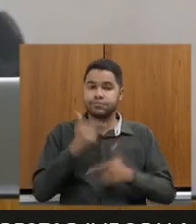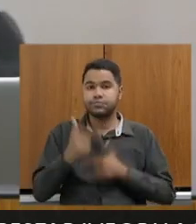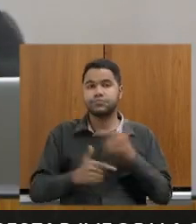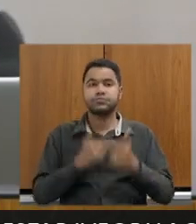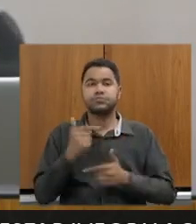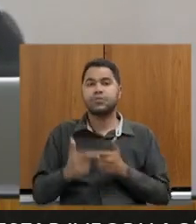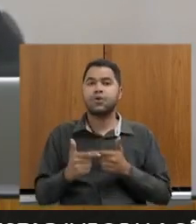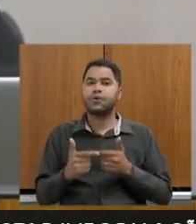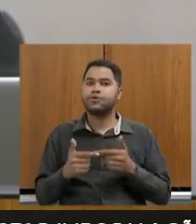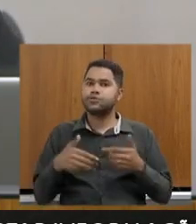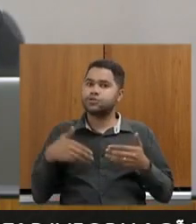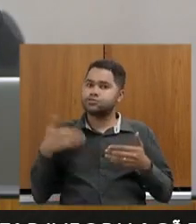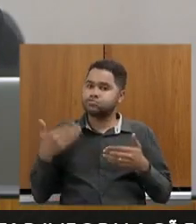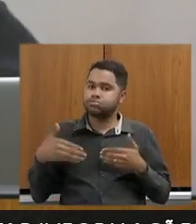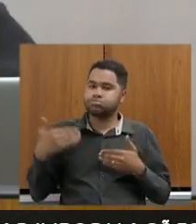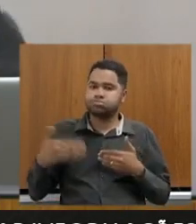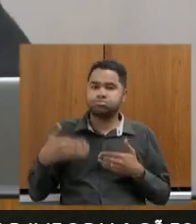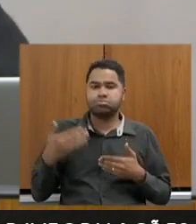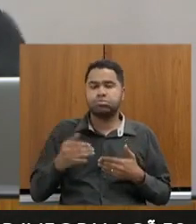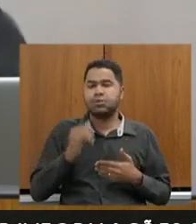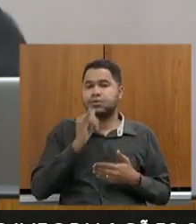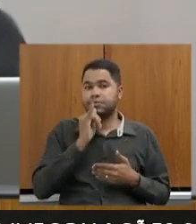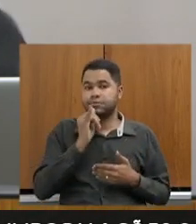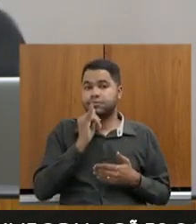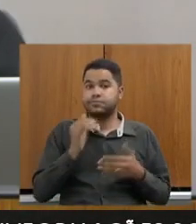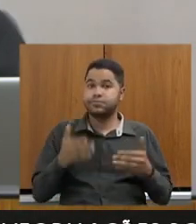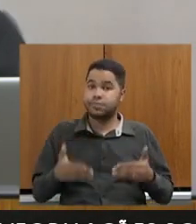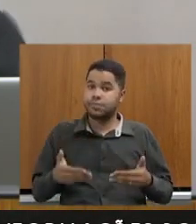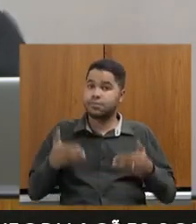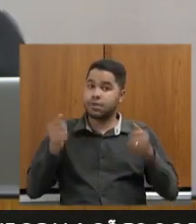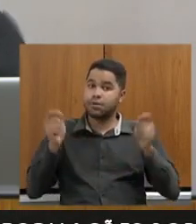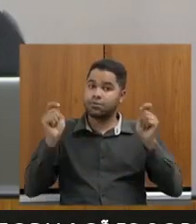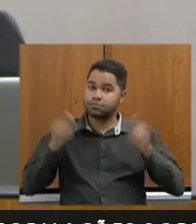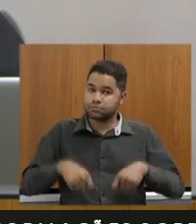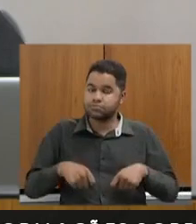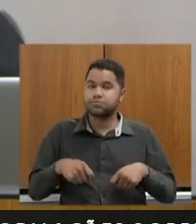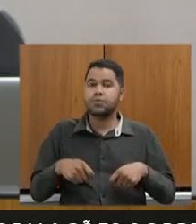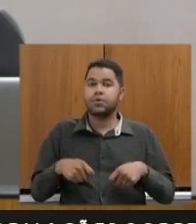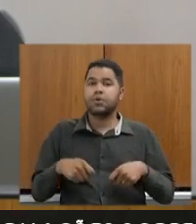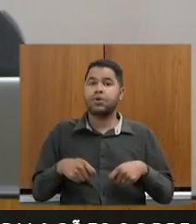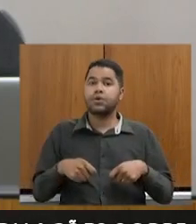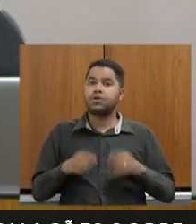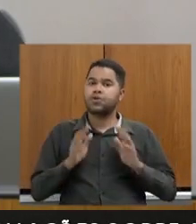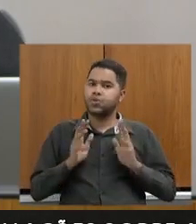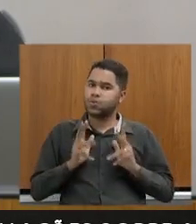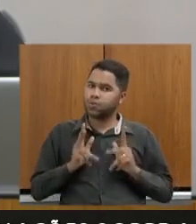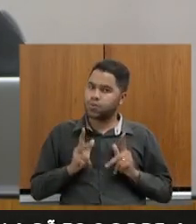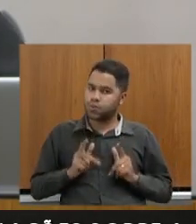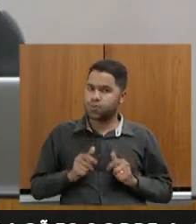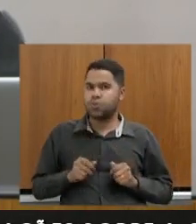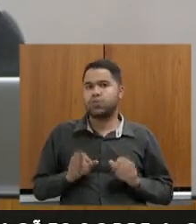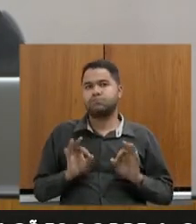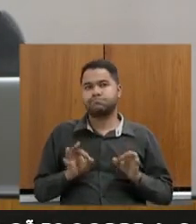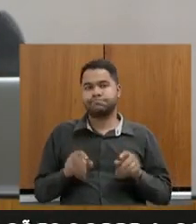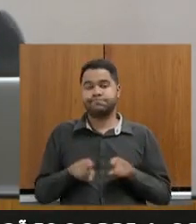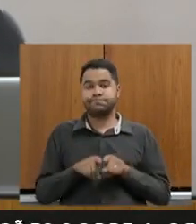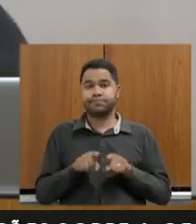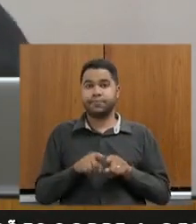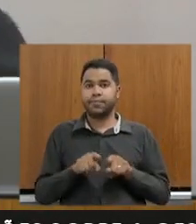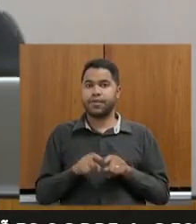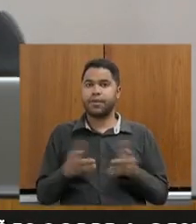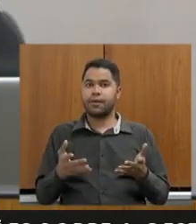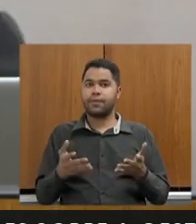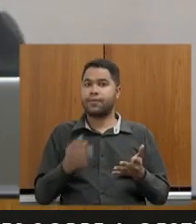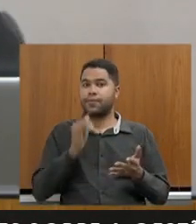é incansavelmente por exemplo para uma melhor condição melhor condição de higiene você e a condição insalubre